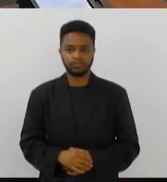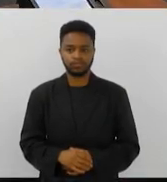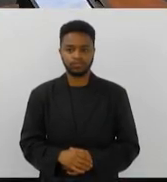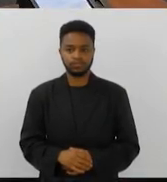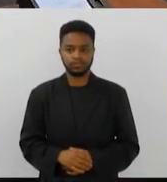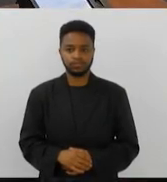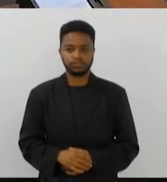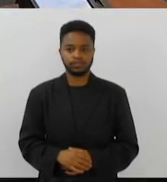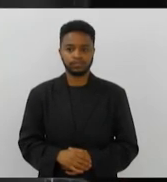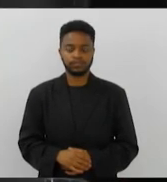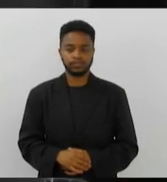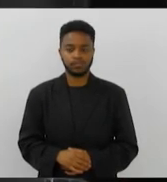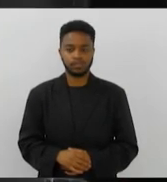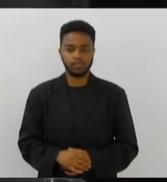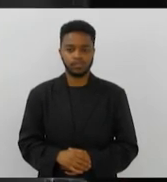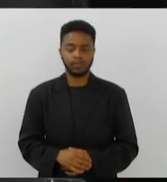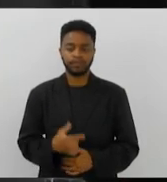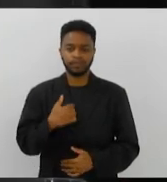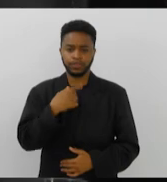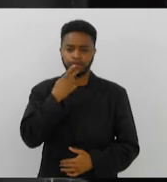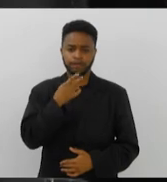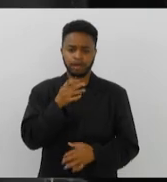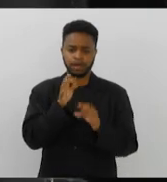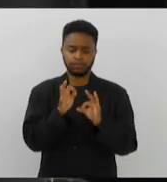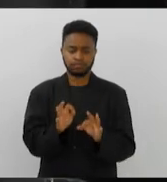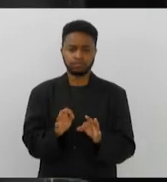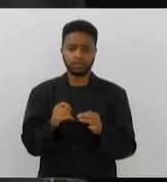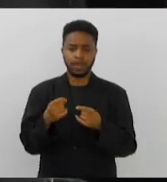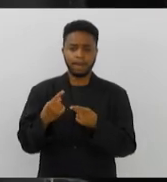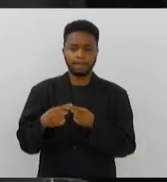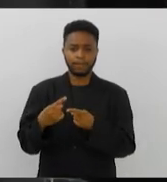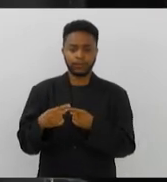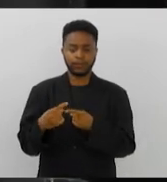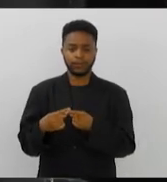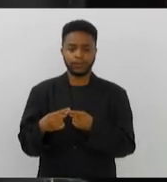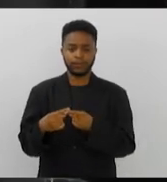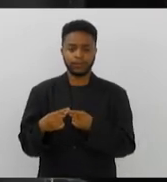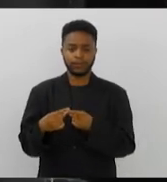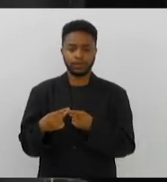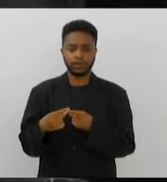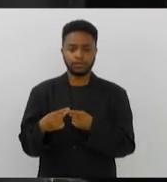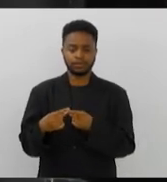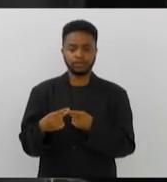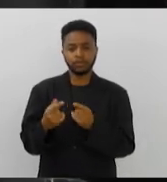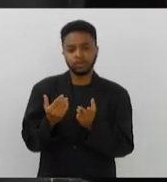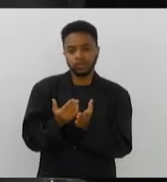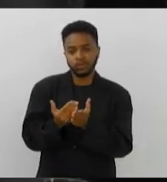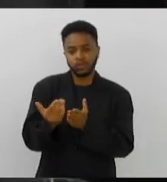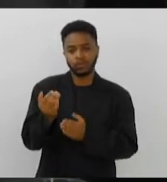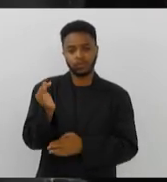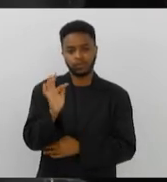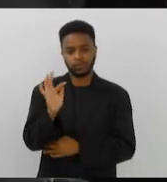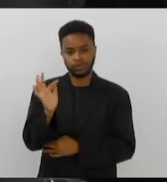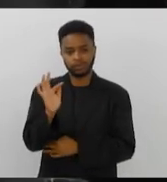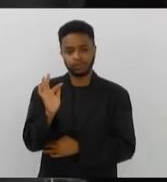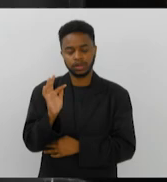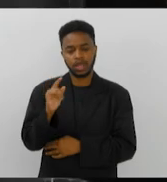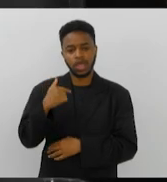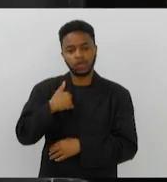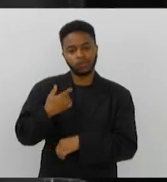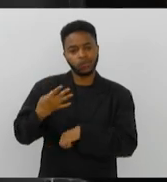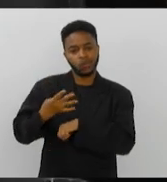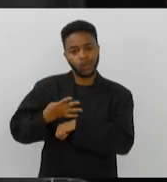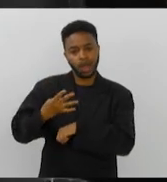mim falo com propriedade porque no início da faculdade quarto período de